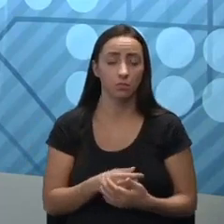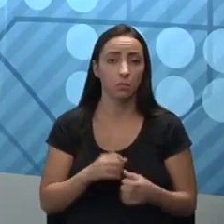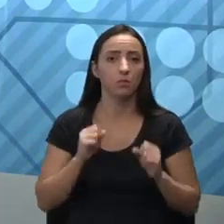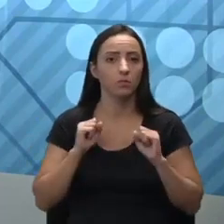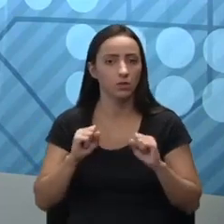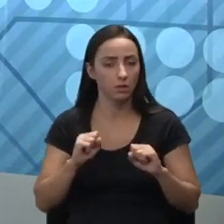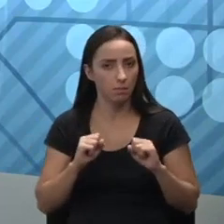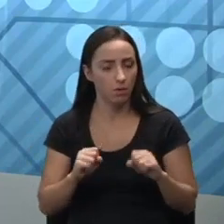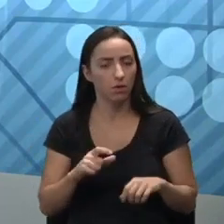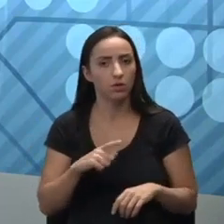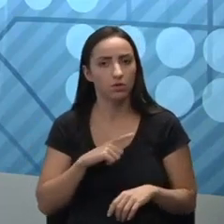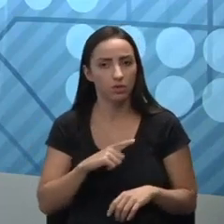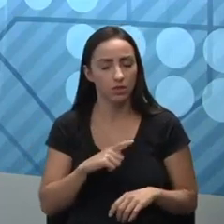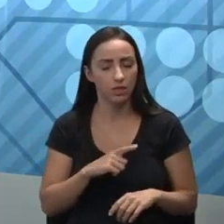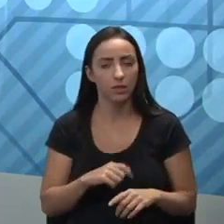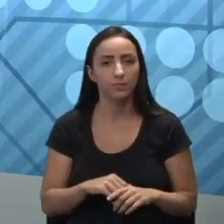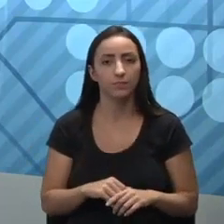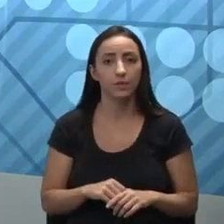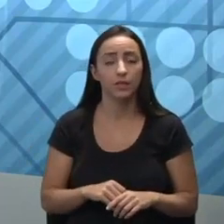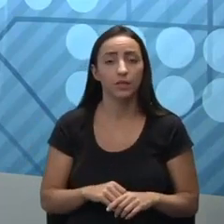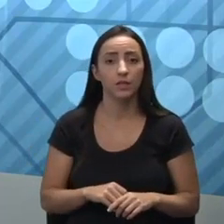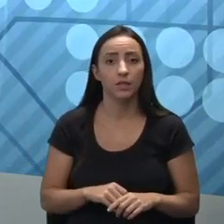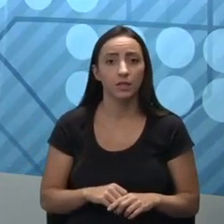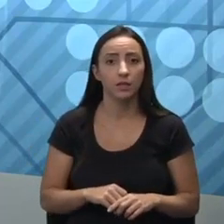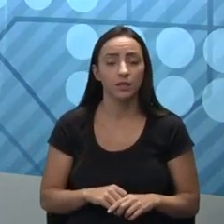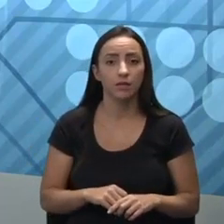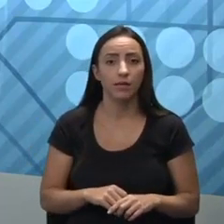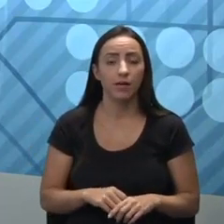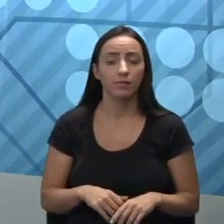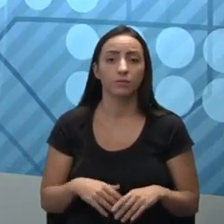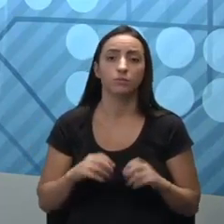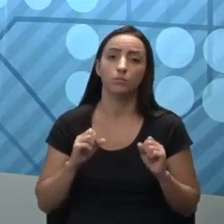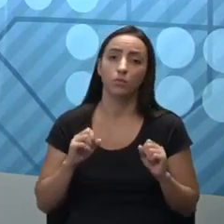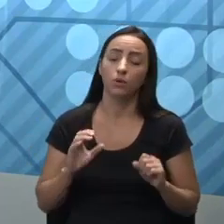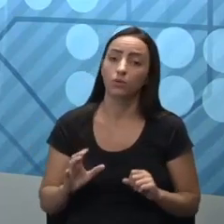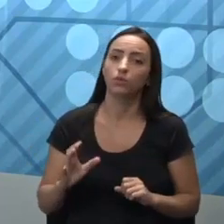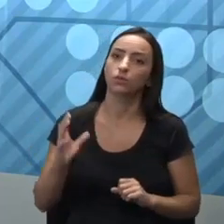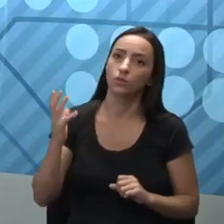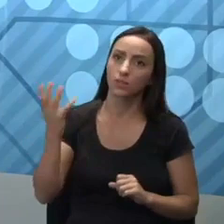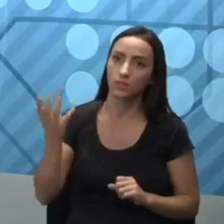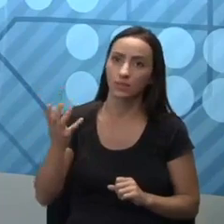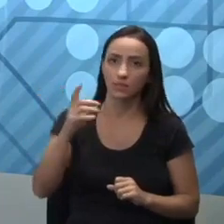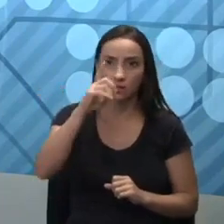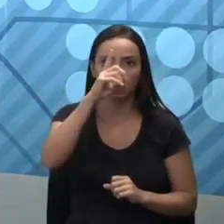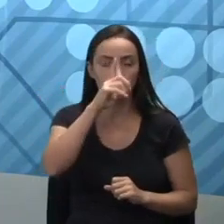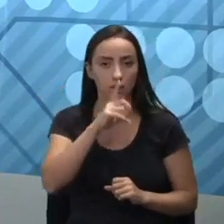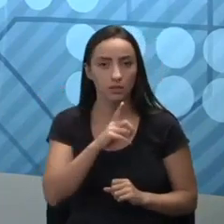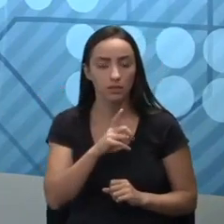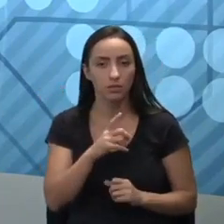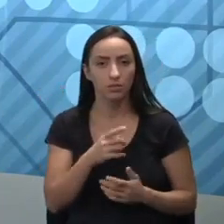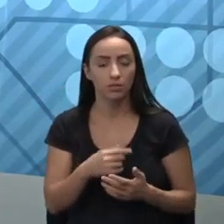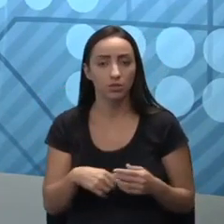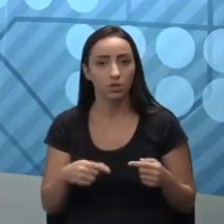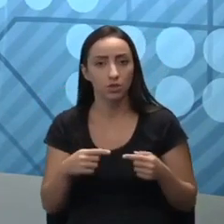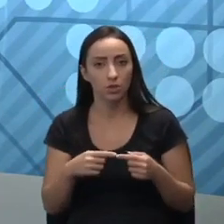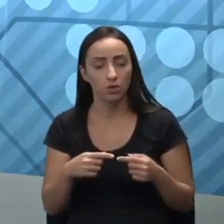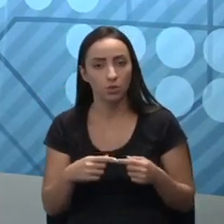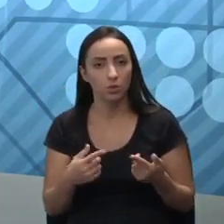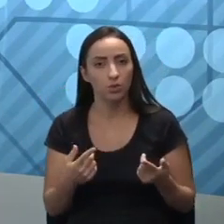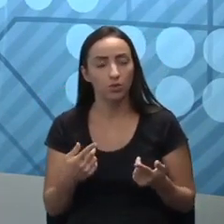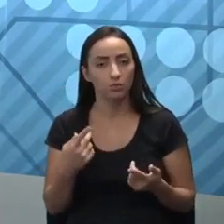pode ter uma predisposição que pode desencadear, então, a depressão de acordo com os